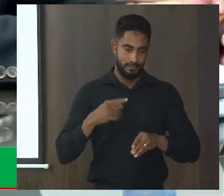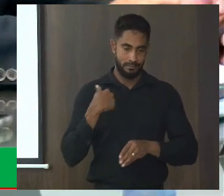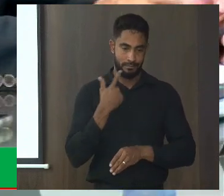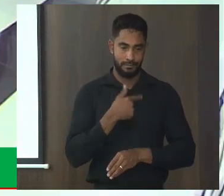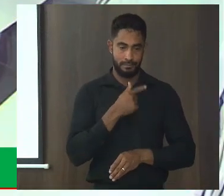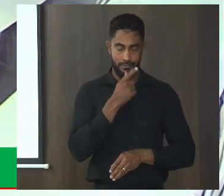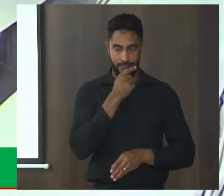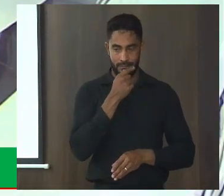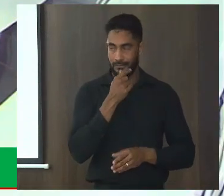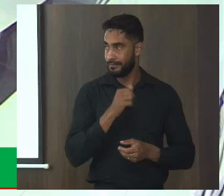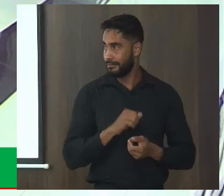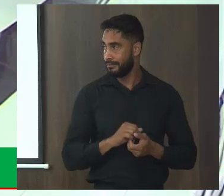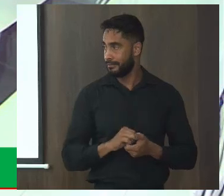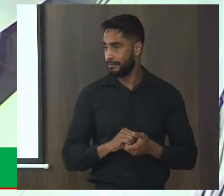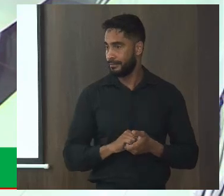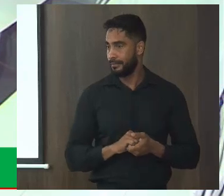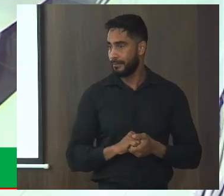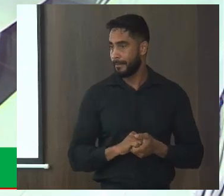presidente.